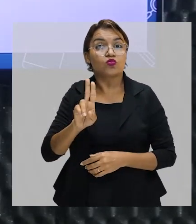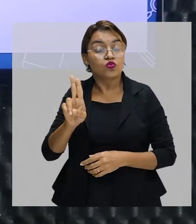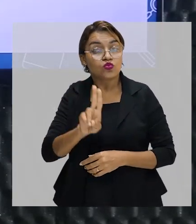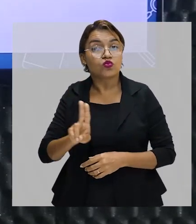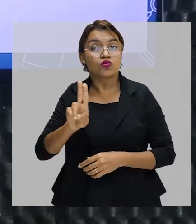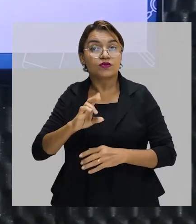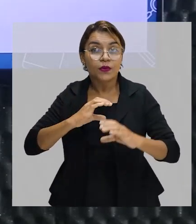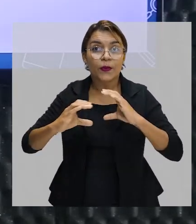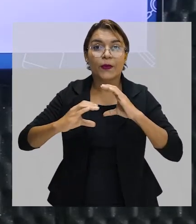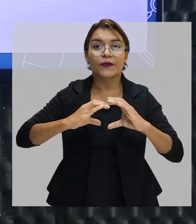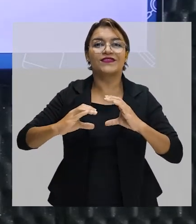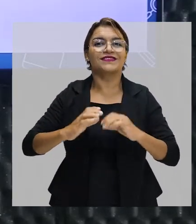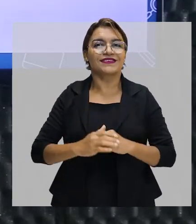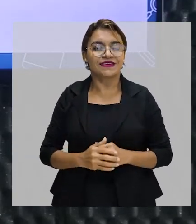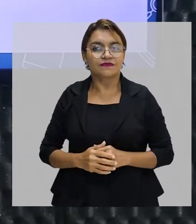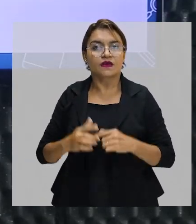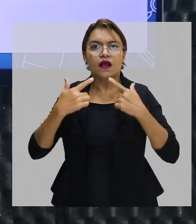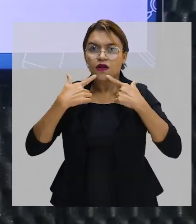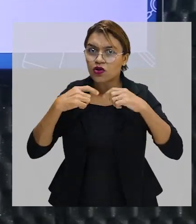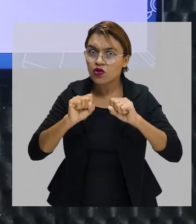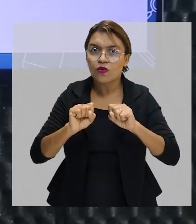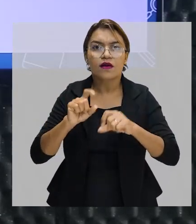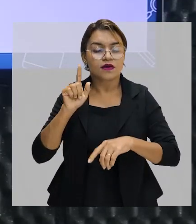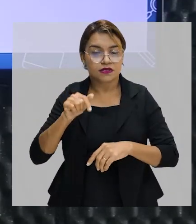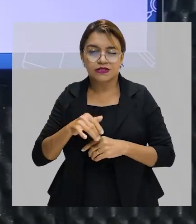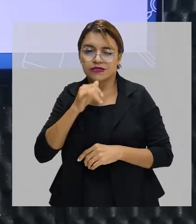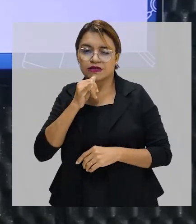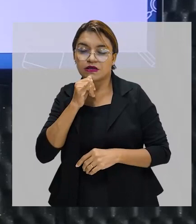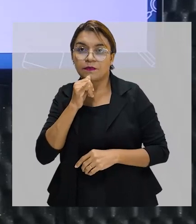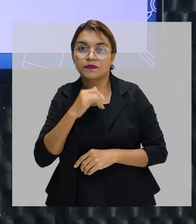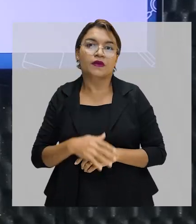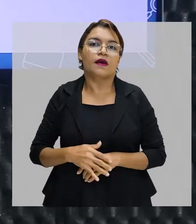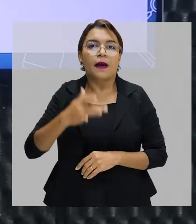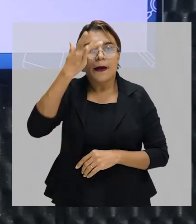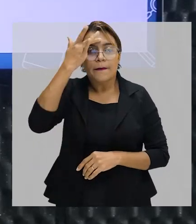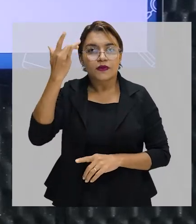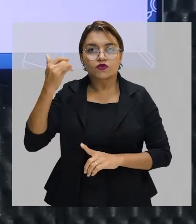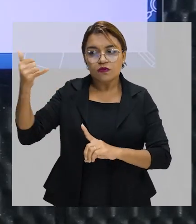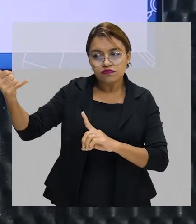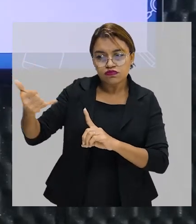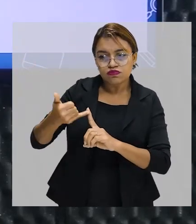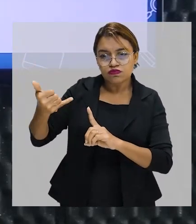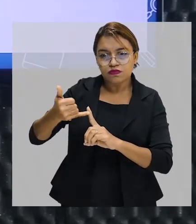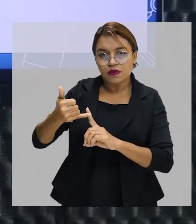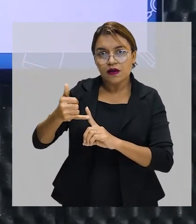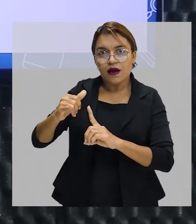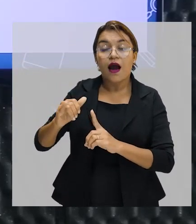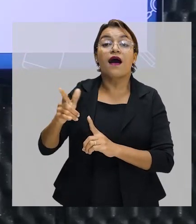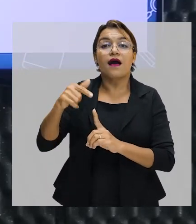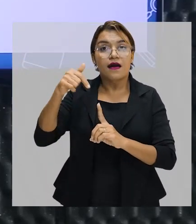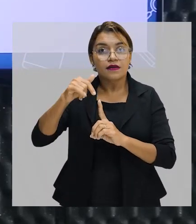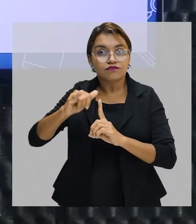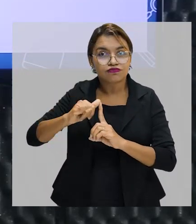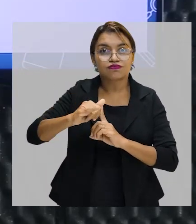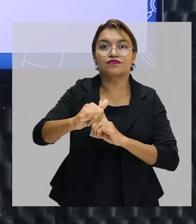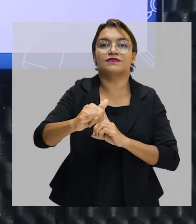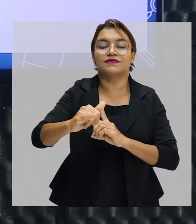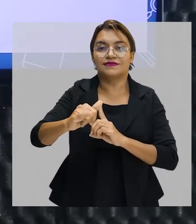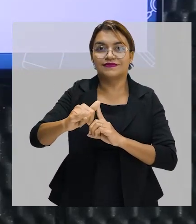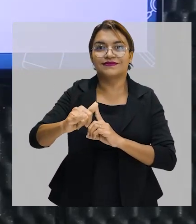me comunicar. Olha só, tudo aquilo que é dito por um emissor e interpretado por um receptor.